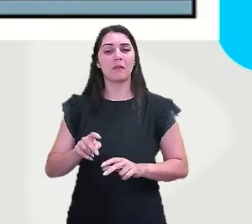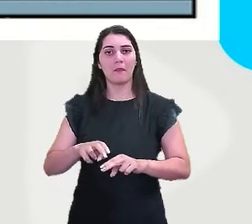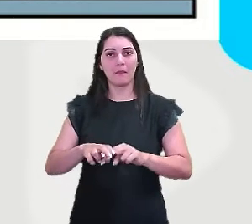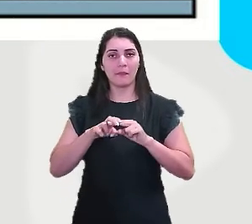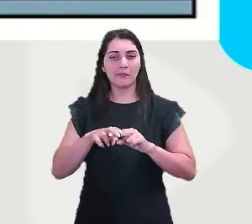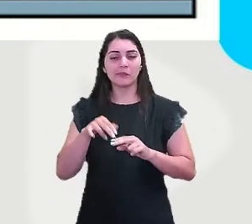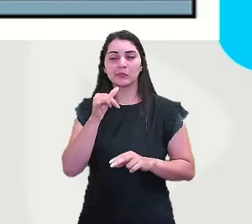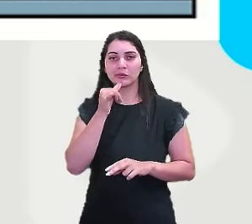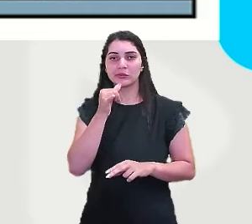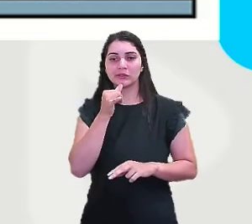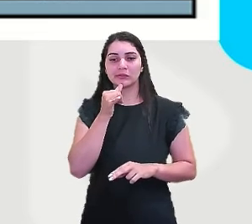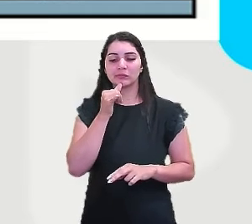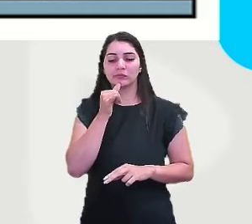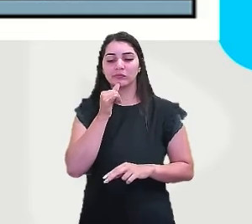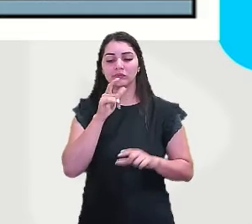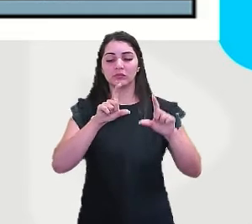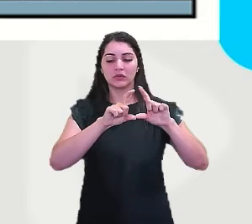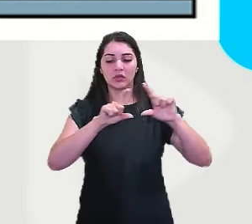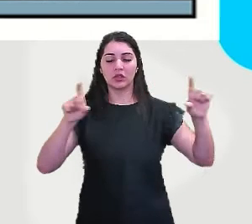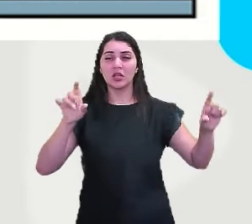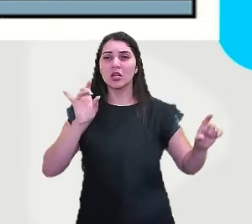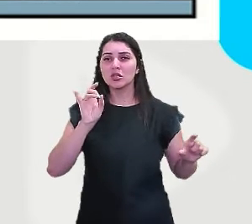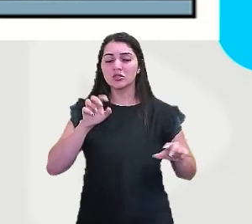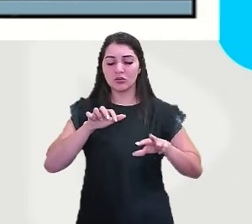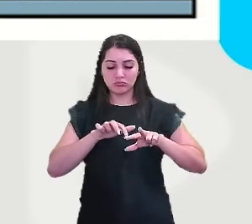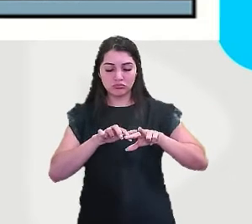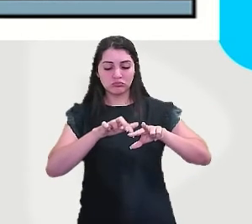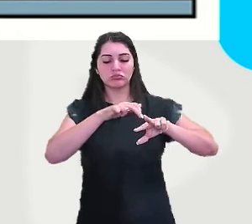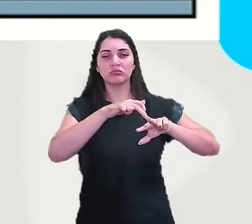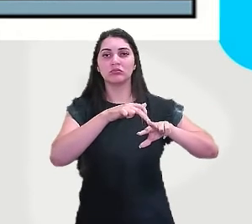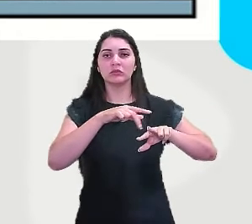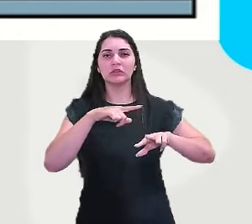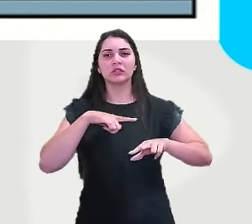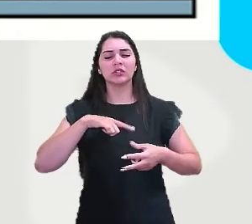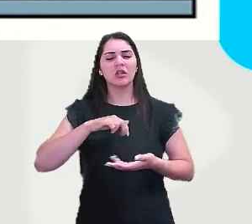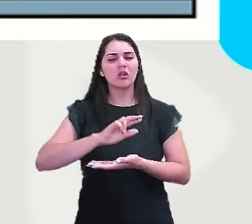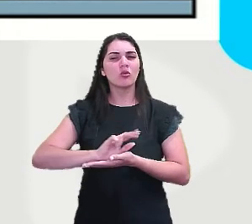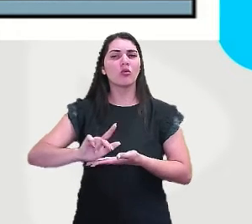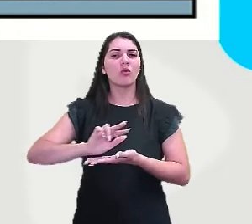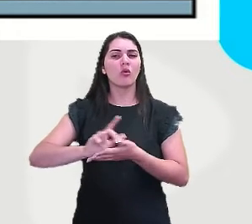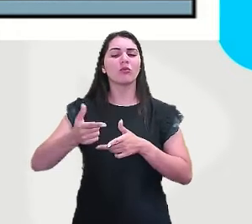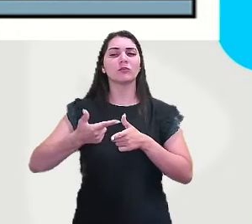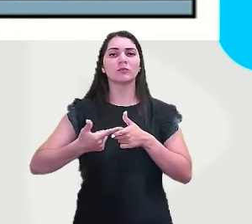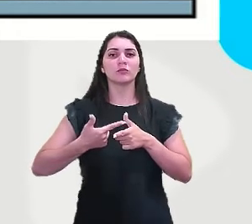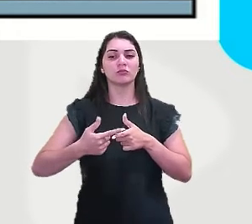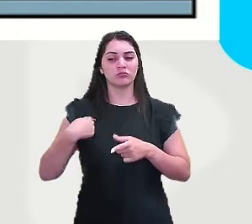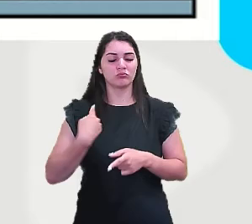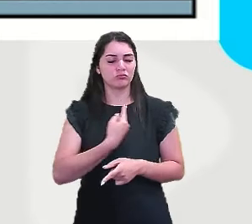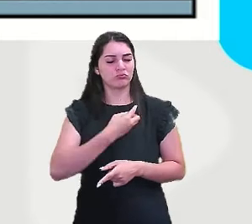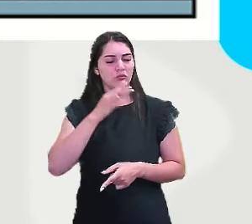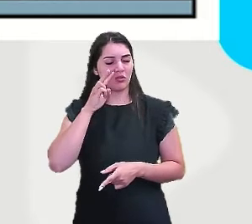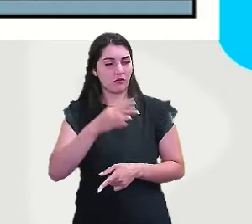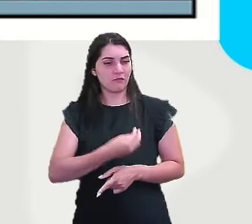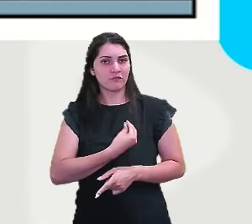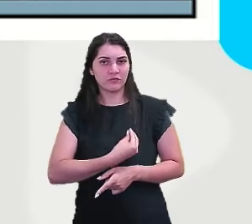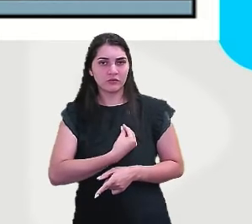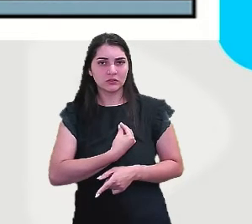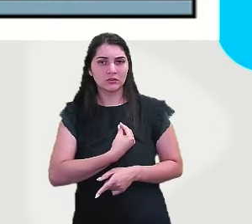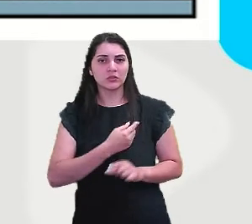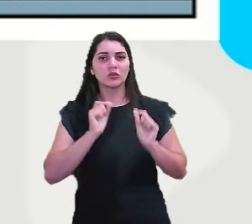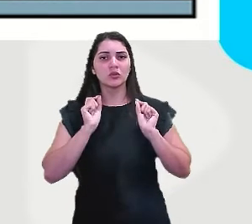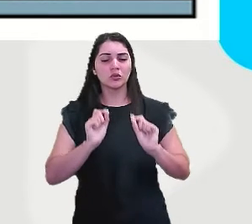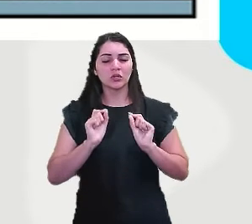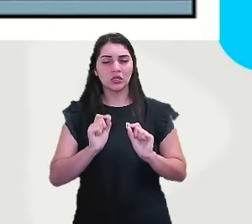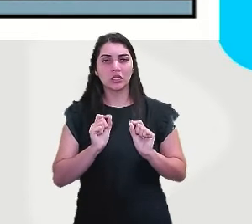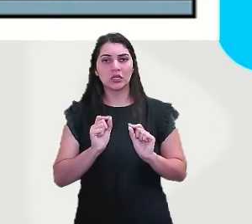exemplo, na tirinha era só subir um obstáculo. Mas em tantas outras situações de nossa vida a gente vê pessoas passando